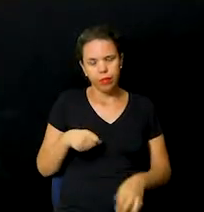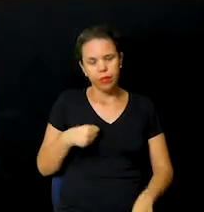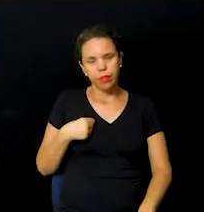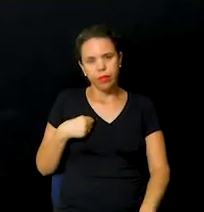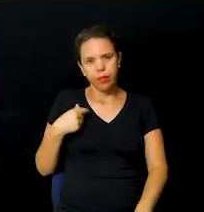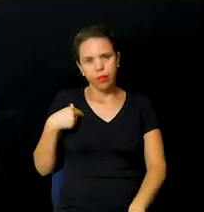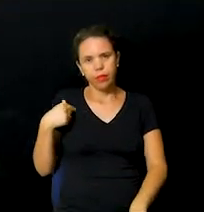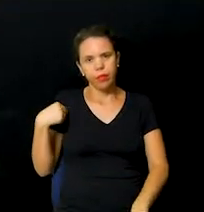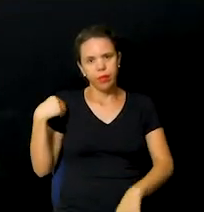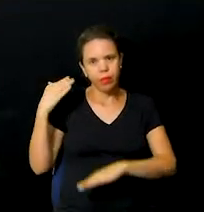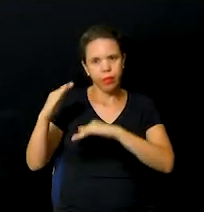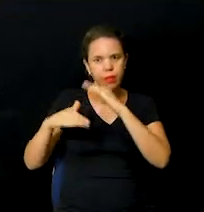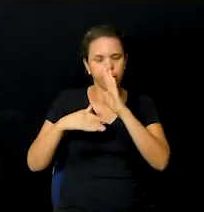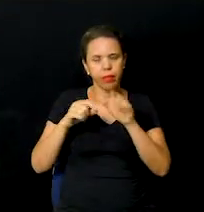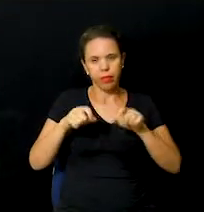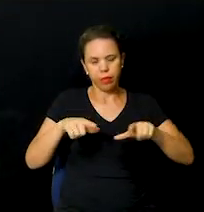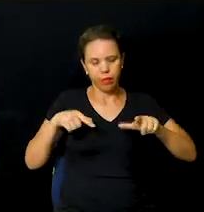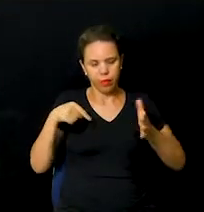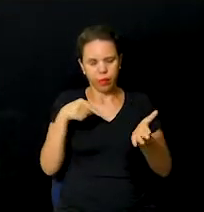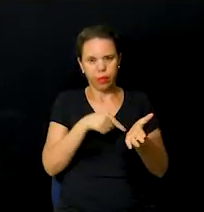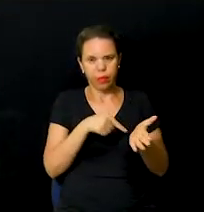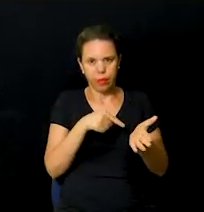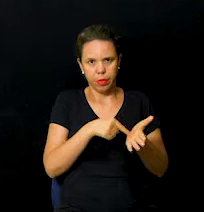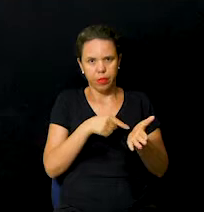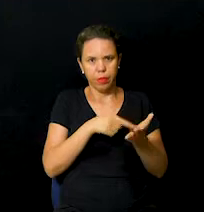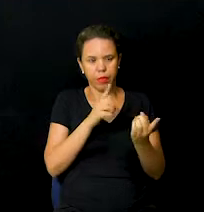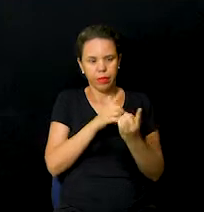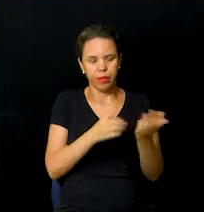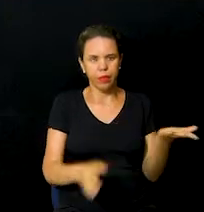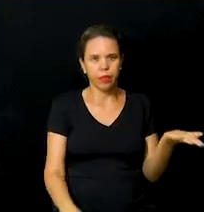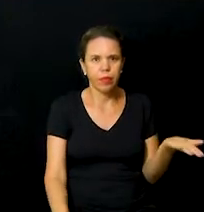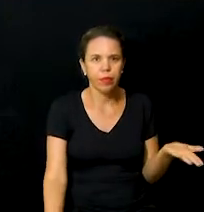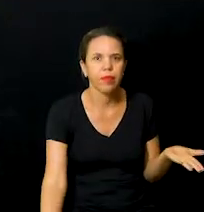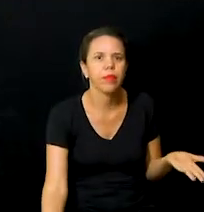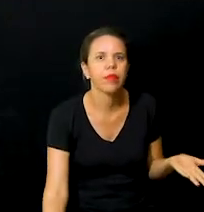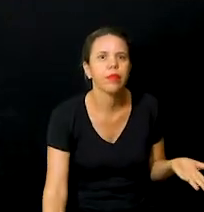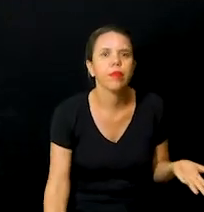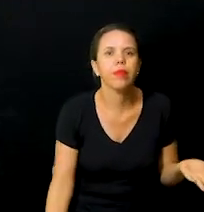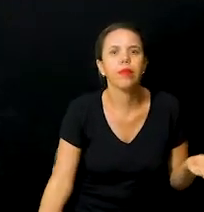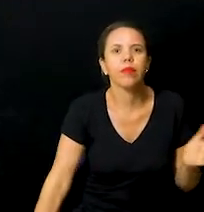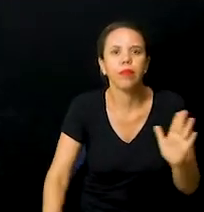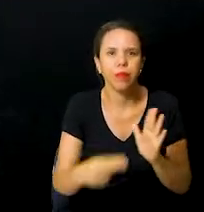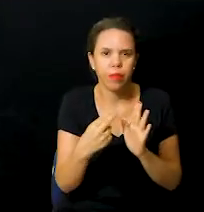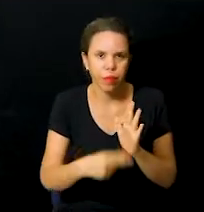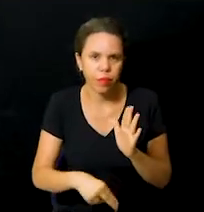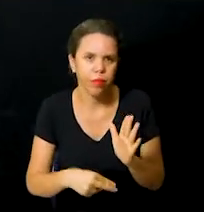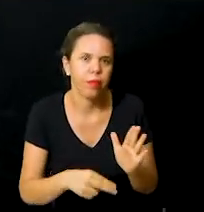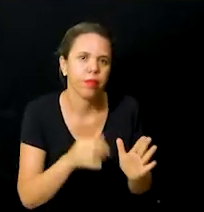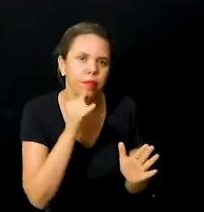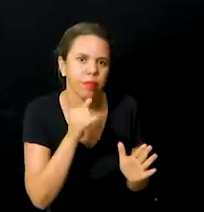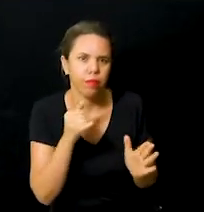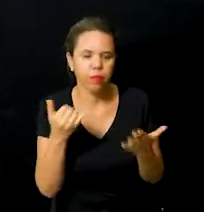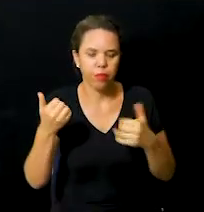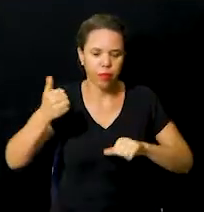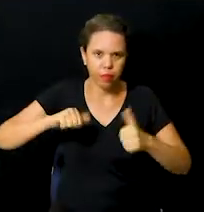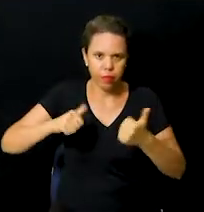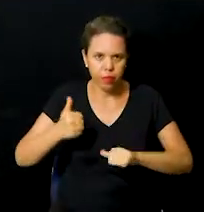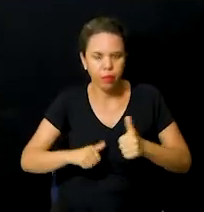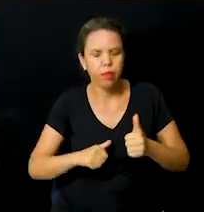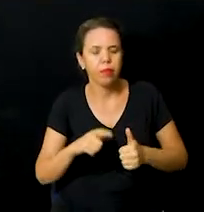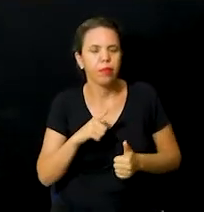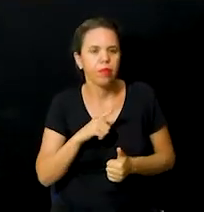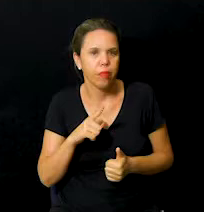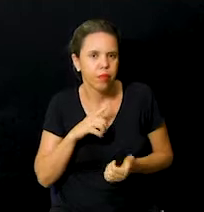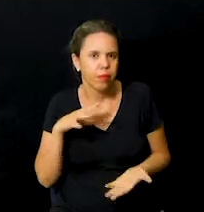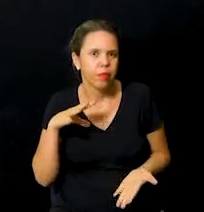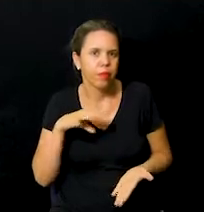eu desenvolvi uma ficha, é uma ficha de atendimento e pode ser também chamada uma ficha de anamnese, aonde ali vai